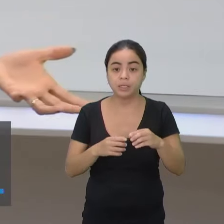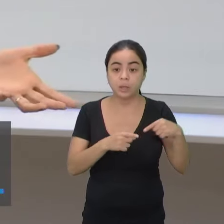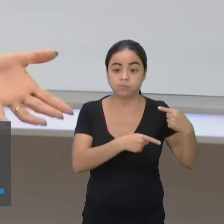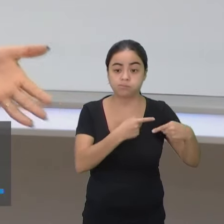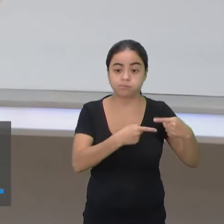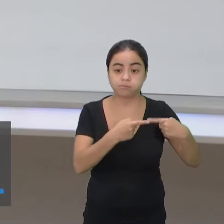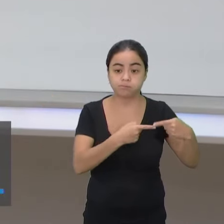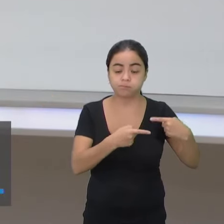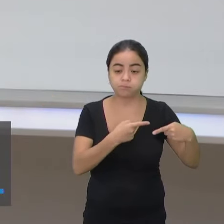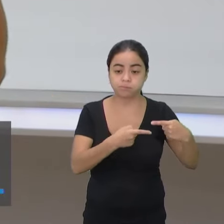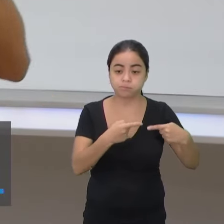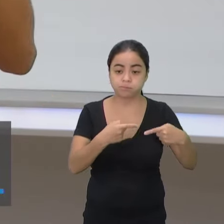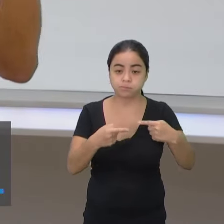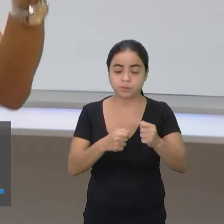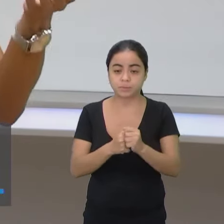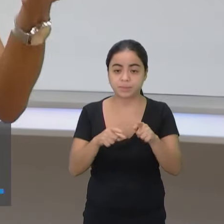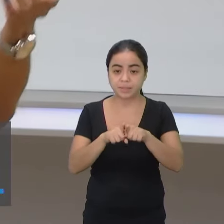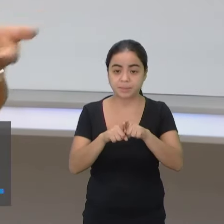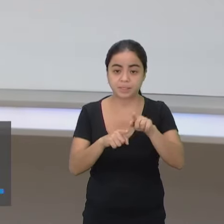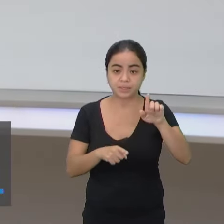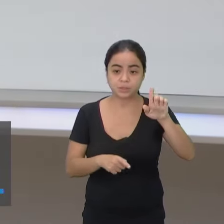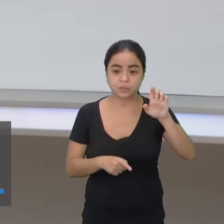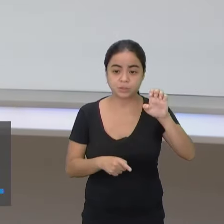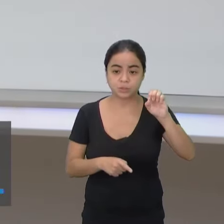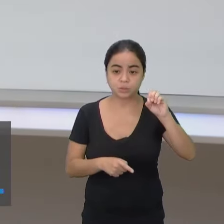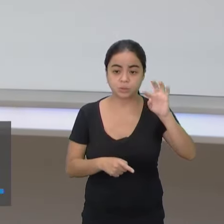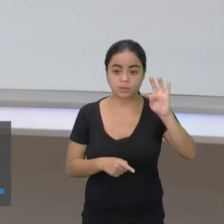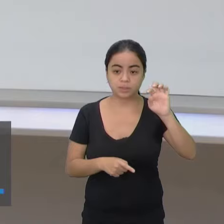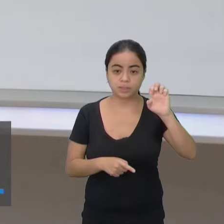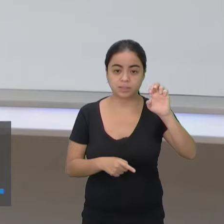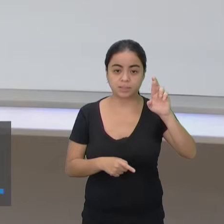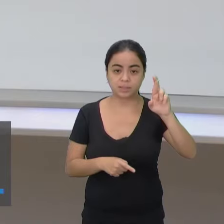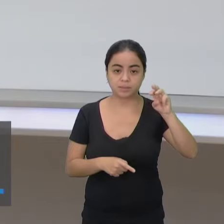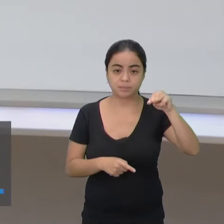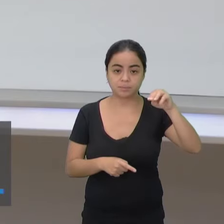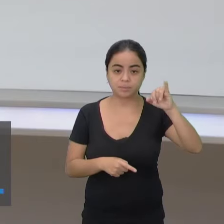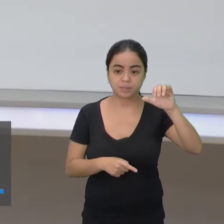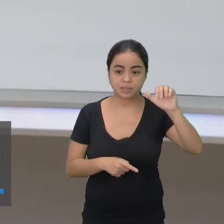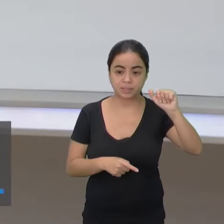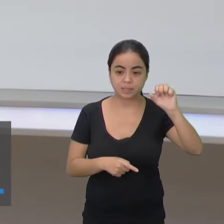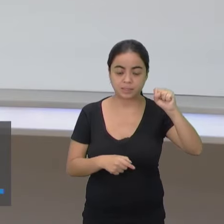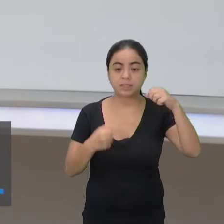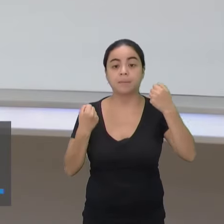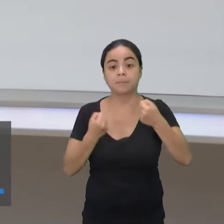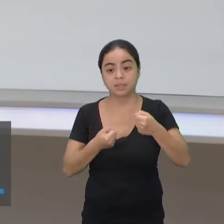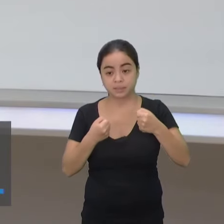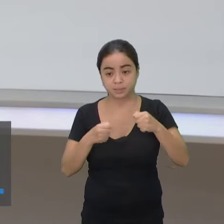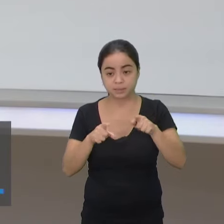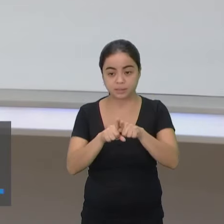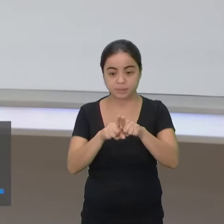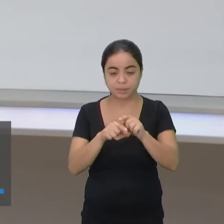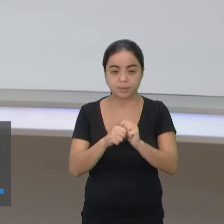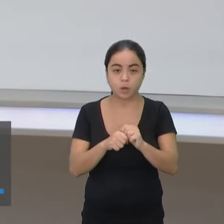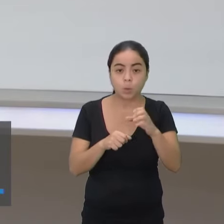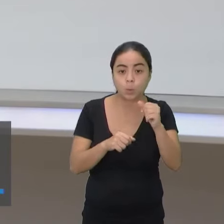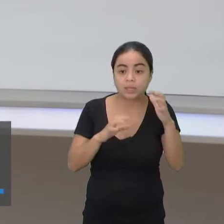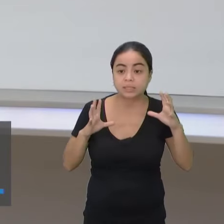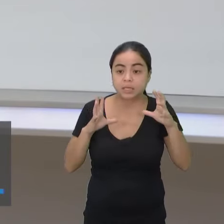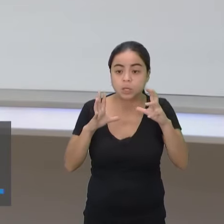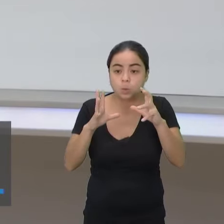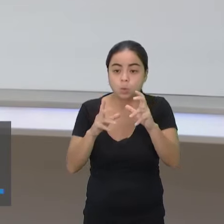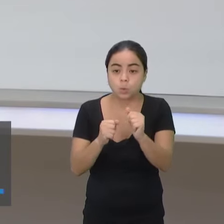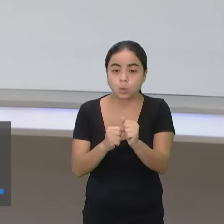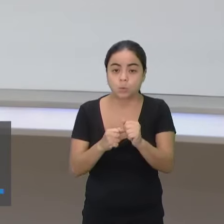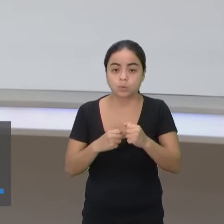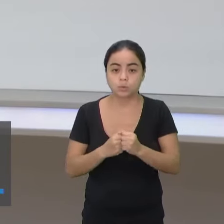e tudo mais. As geotérmicas, as usinas geotérmicas têm que ter essa parte aí. Veja que quase todos os geradores